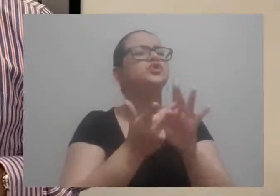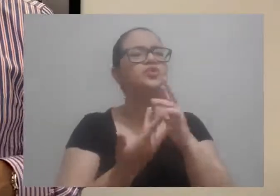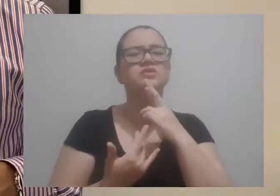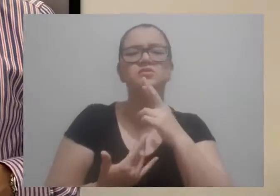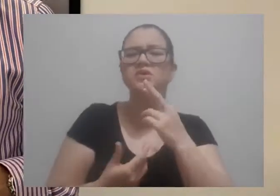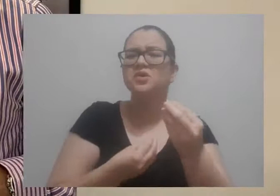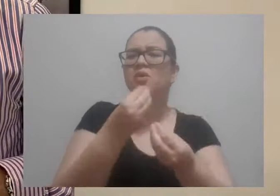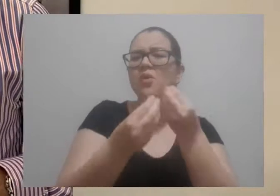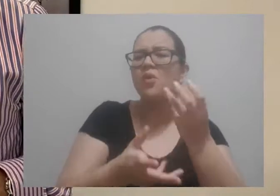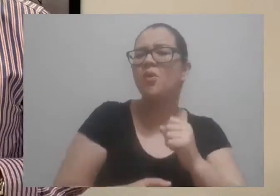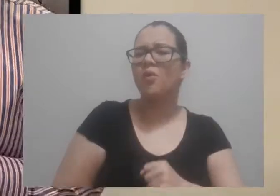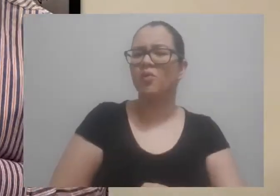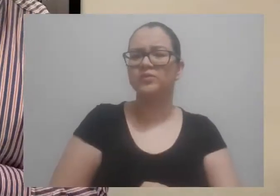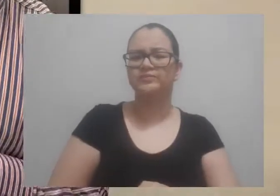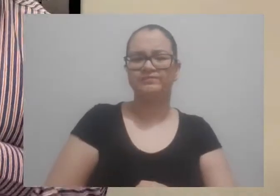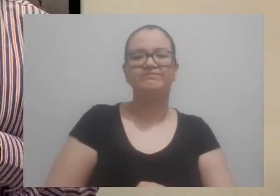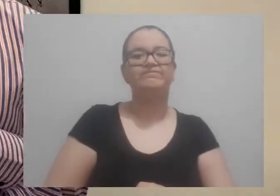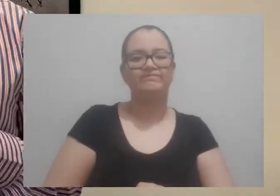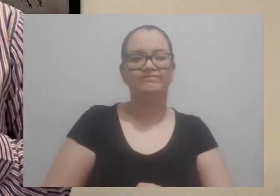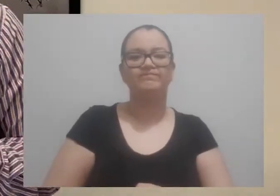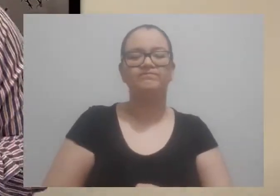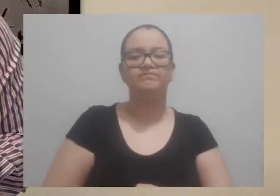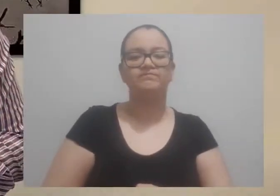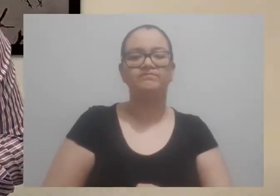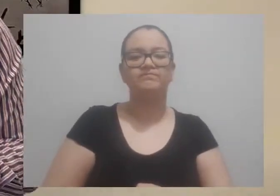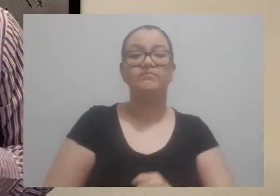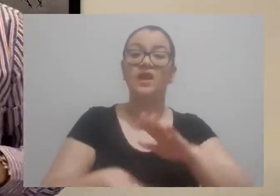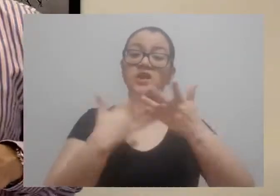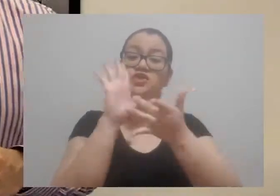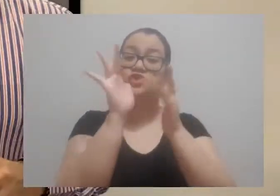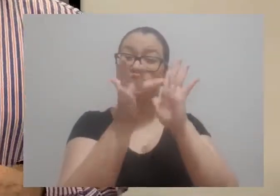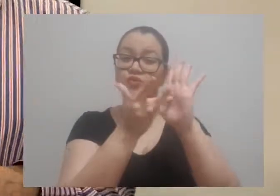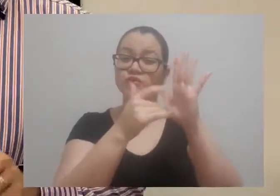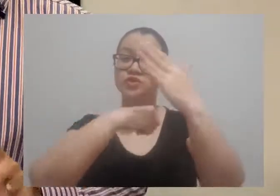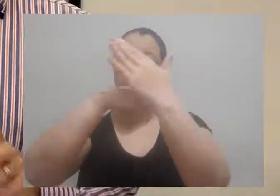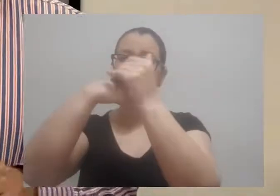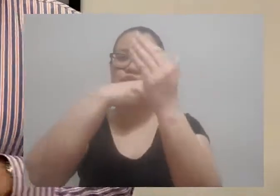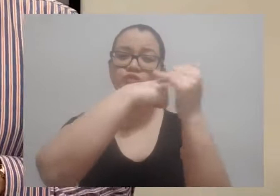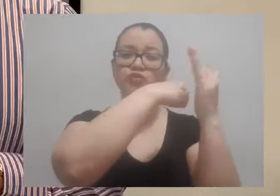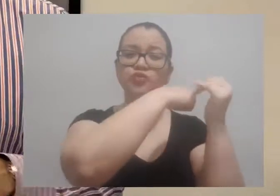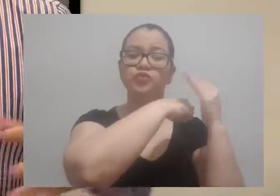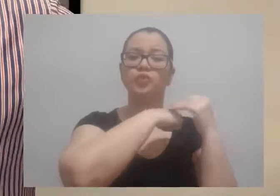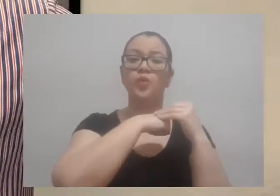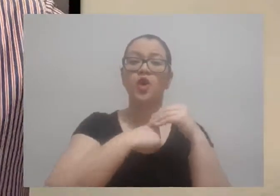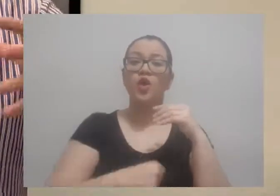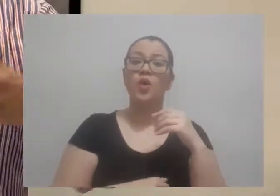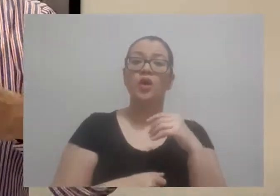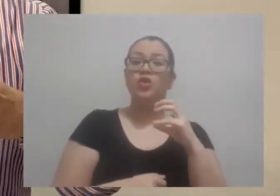disso? O chamado que Cristo nos faz é novo, não apenas porque lá no final, no versículo 48,